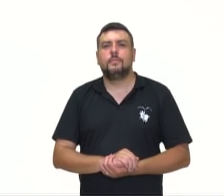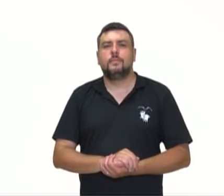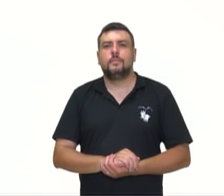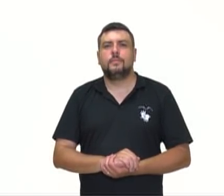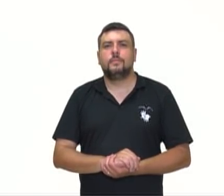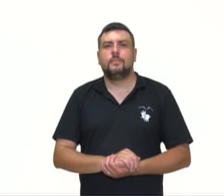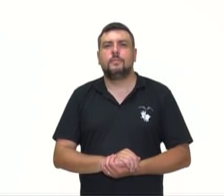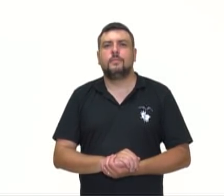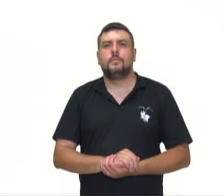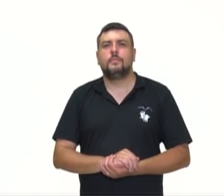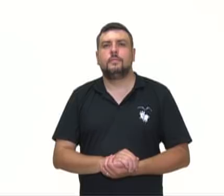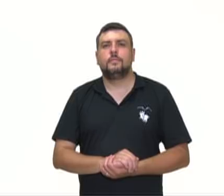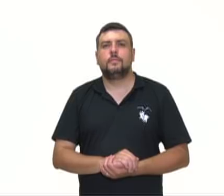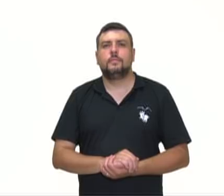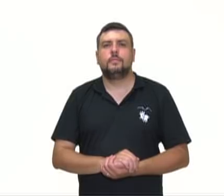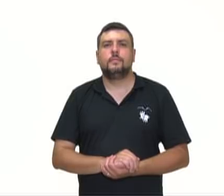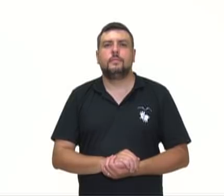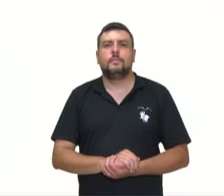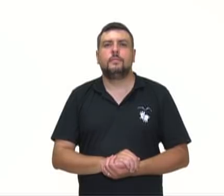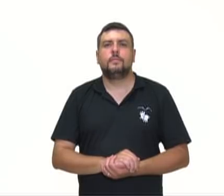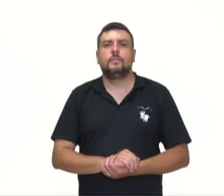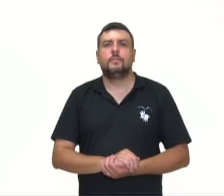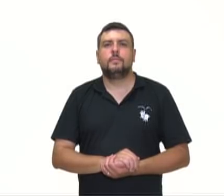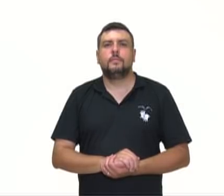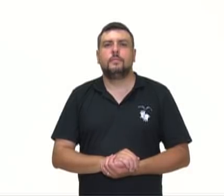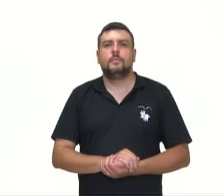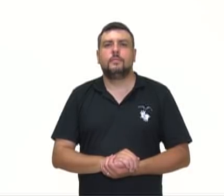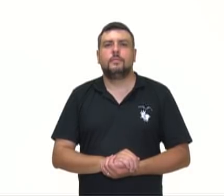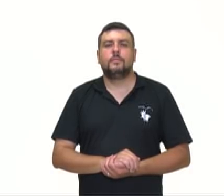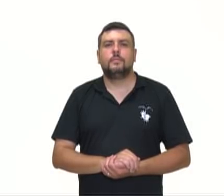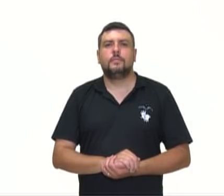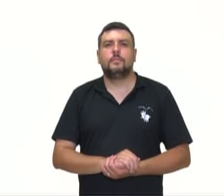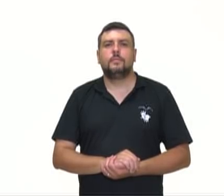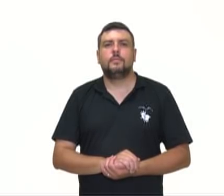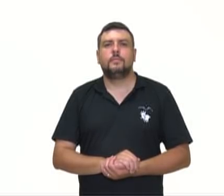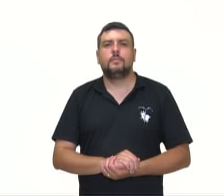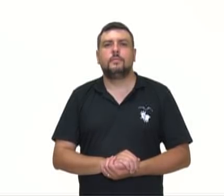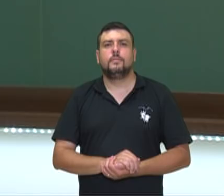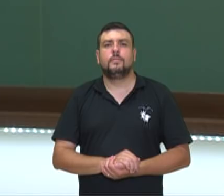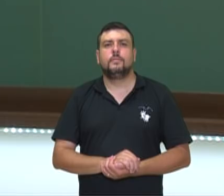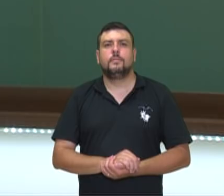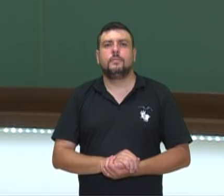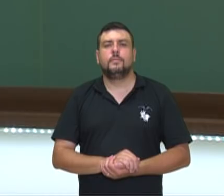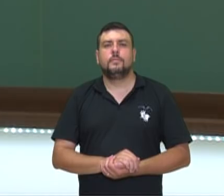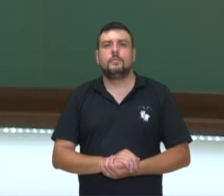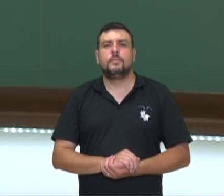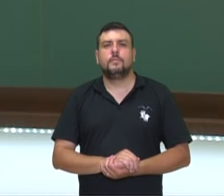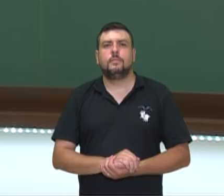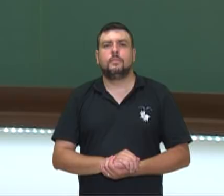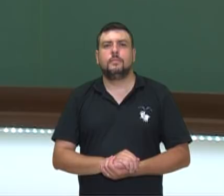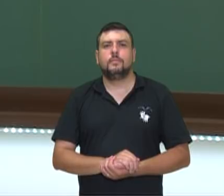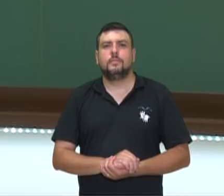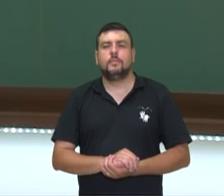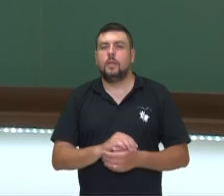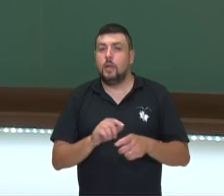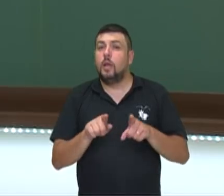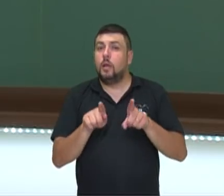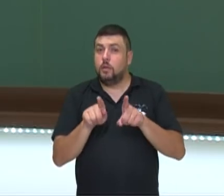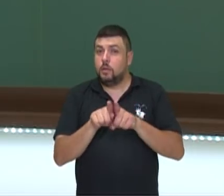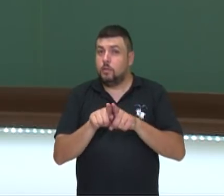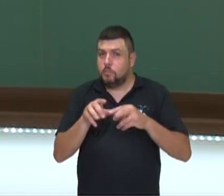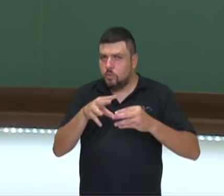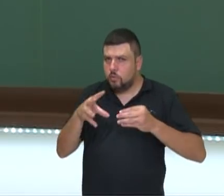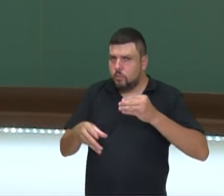good night, goodbye, bye-bye. Ok? Lembrando que tem também o hi, o hello, que a gente